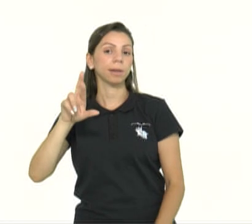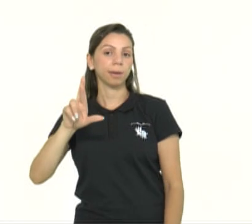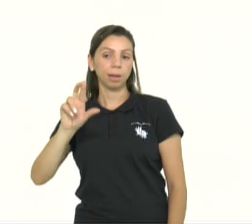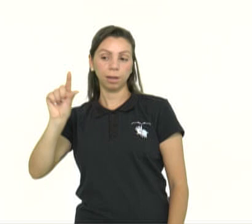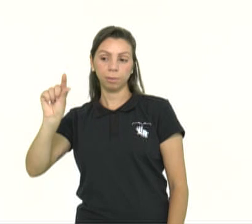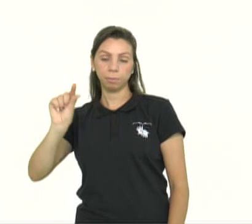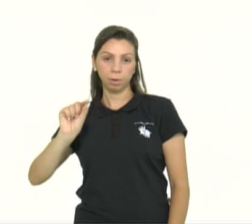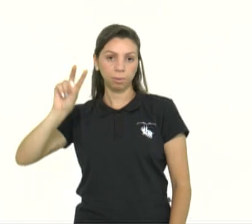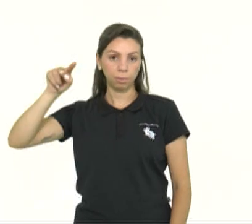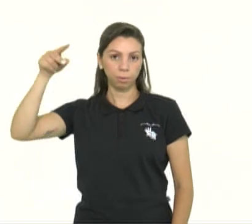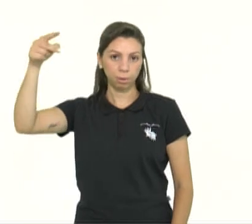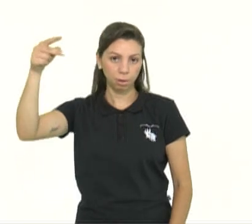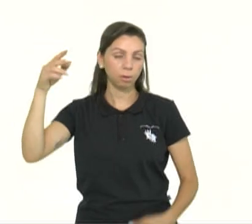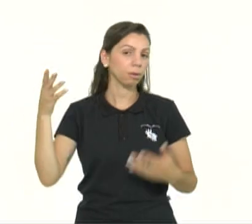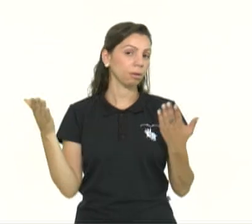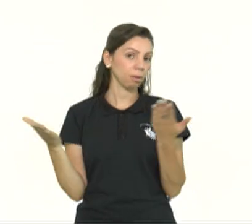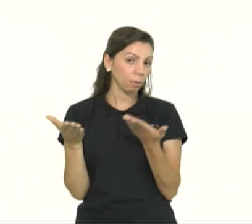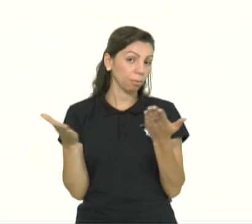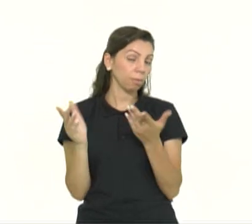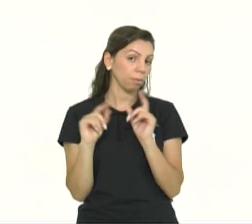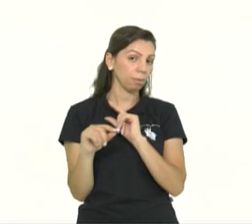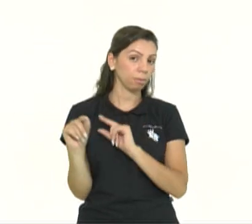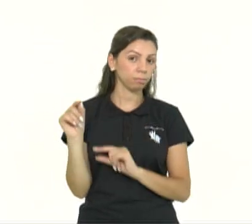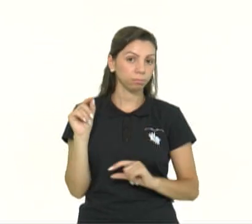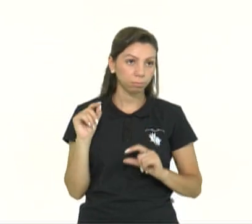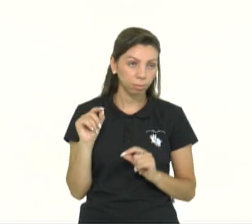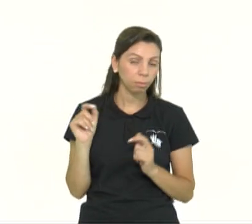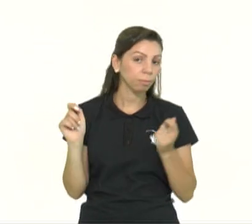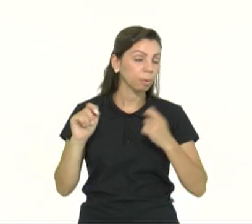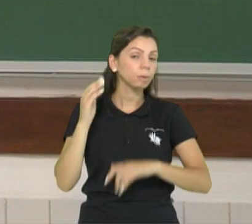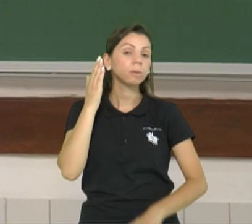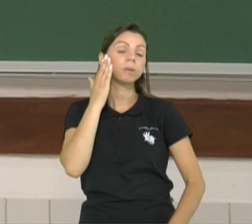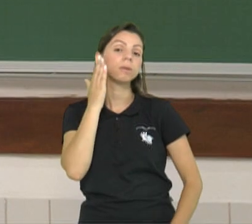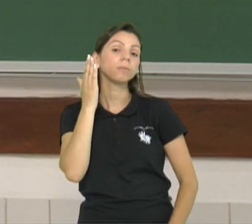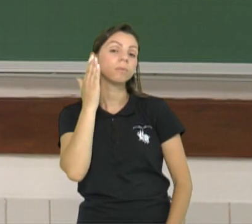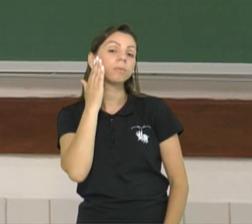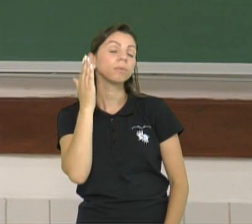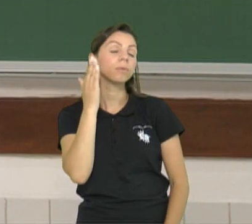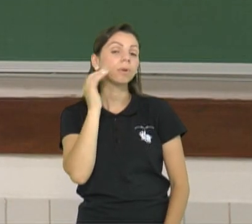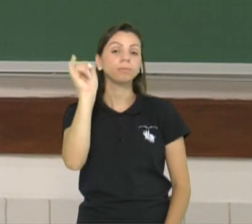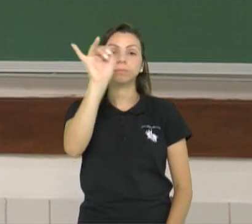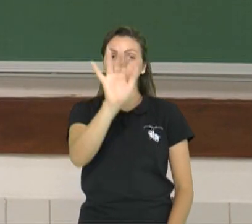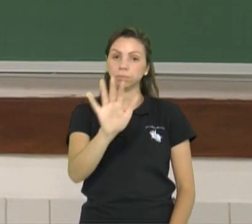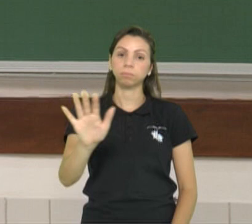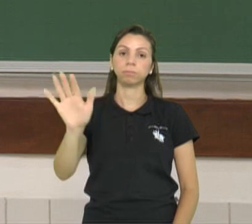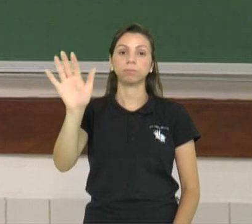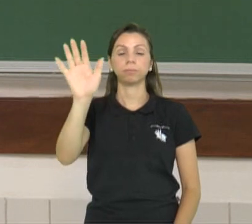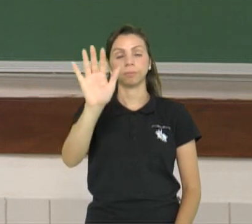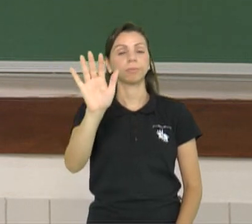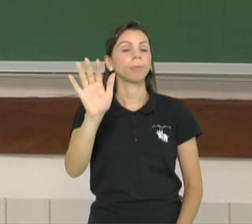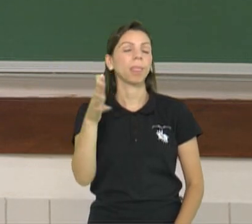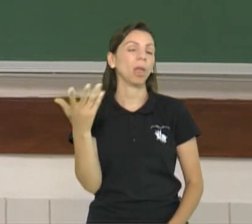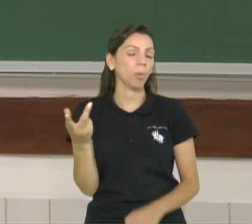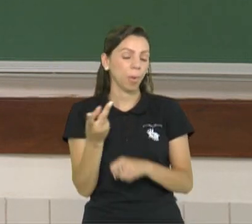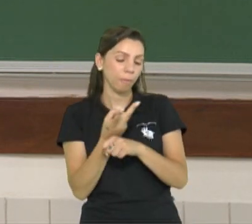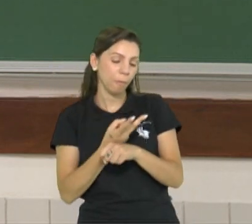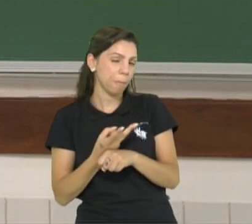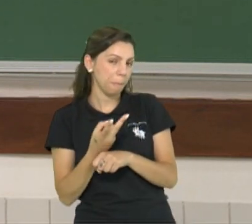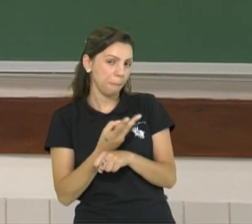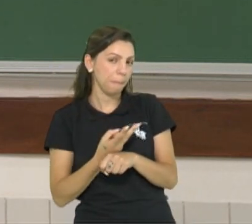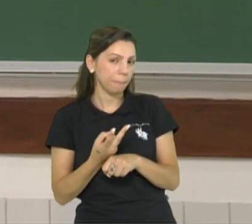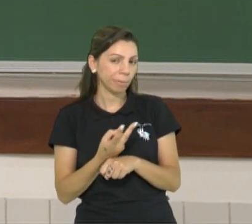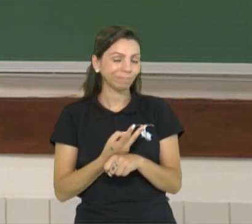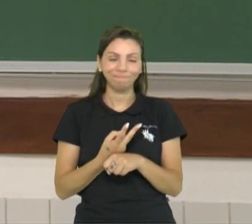quadrado. Bem, antes de eu falar aqui, eu gosto sempre da gente falar de figuras, né? Eu fui procurar agora há pouco